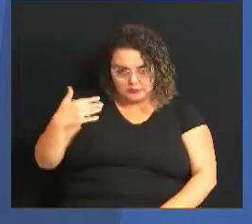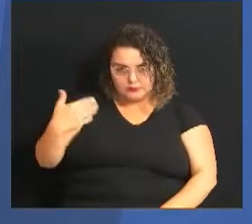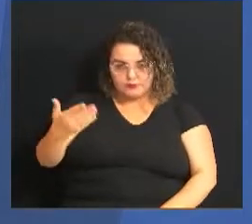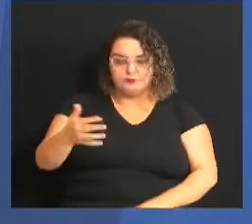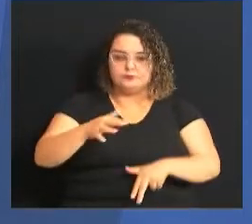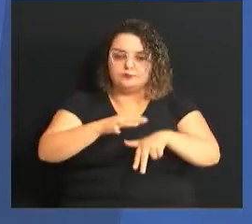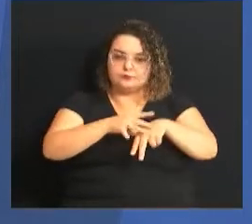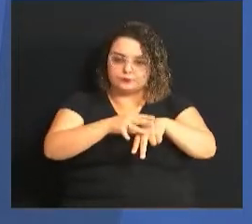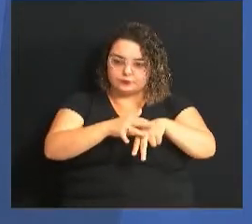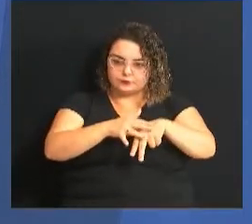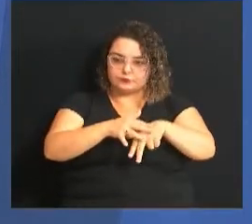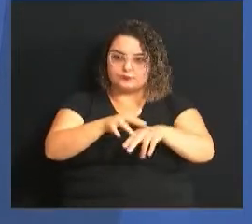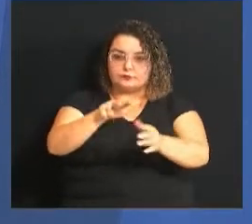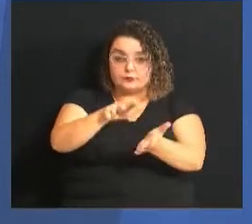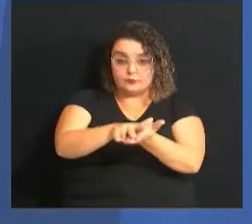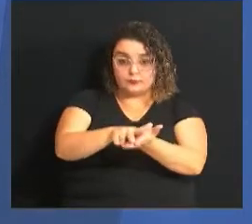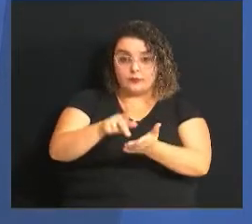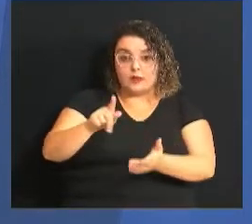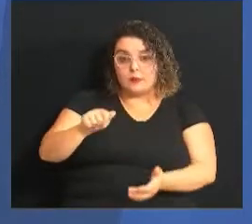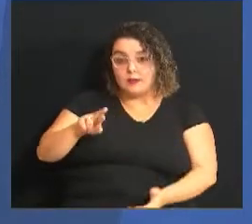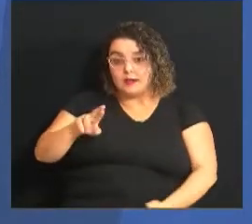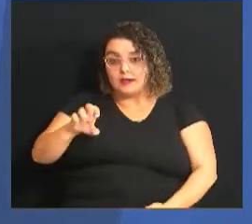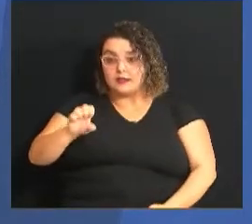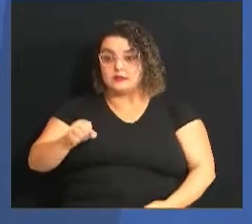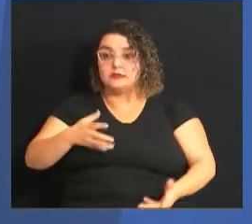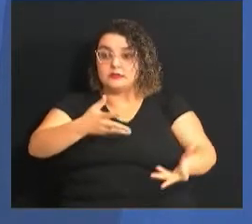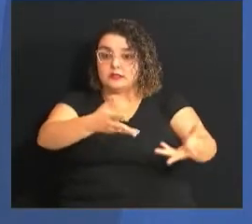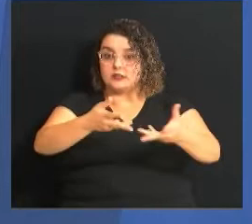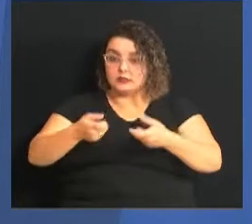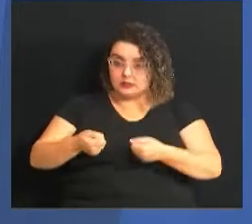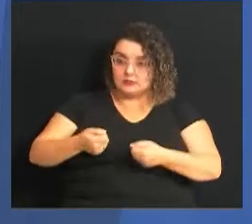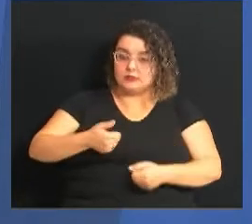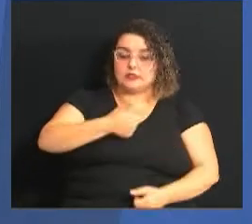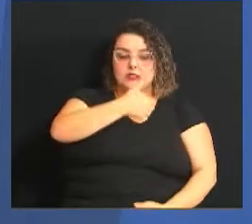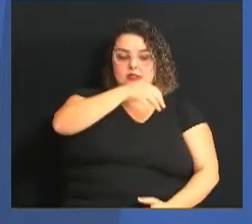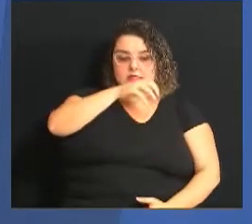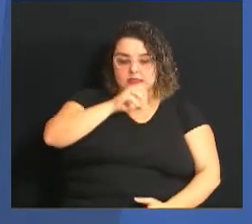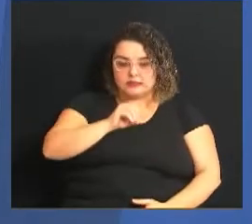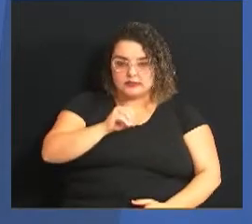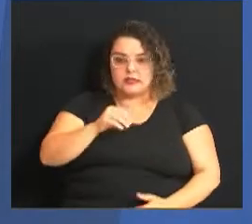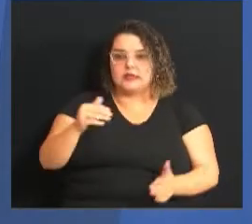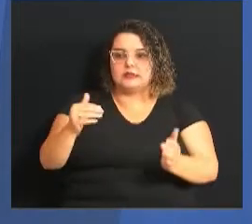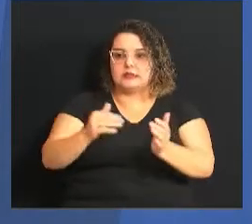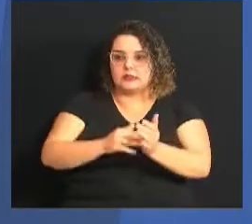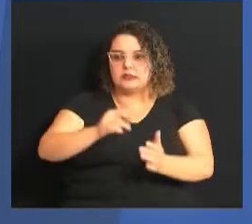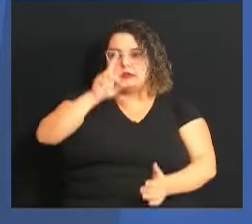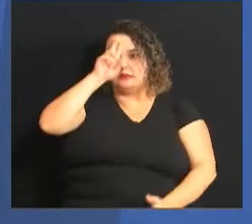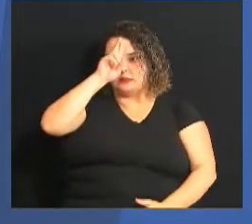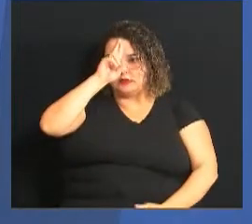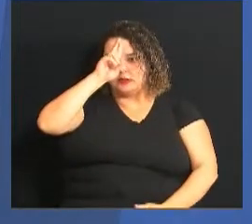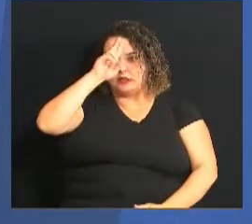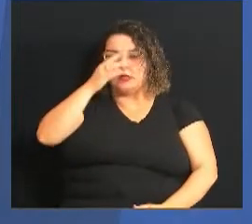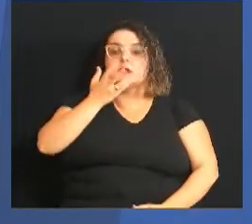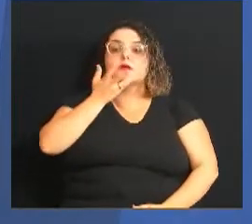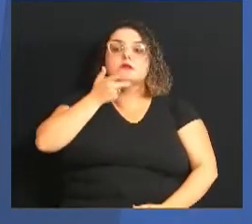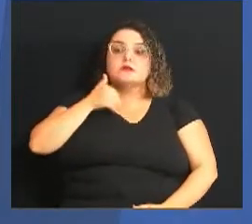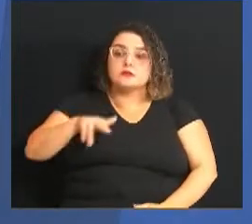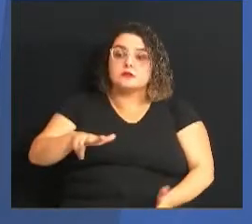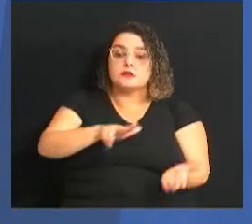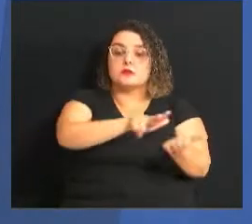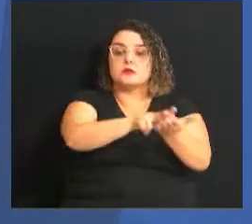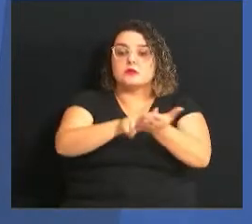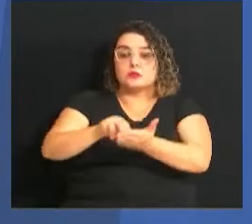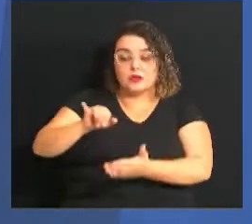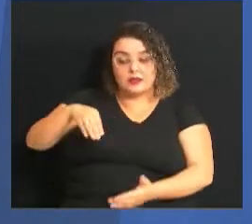Pacientes em leitos pares poderão receber a visita das 10 da manhã ao meio-dia. Já as crianças nos leitos